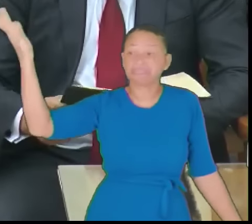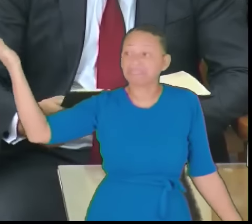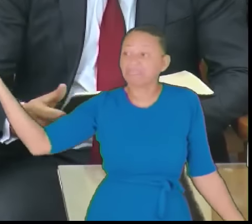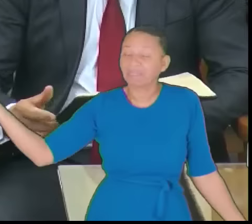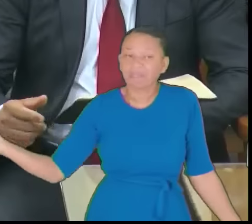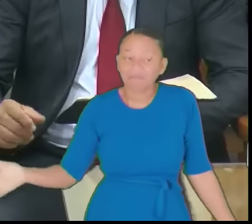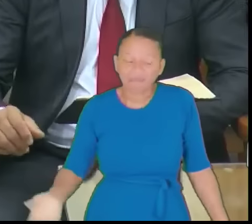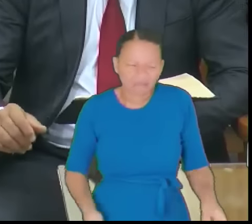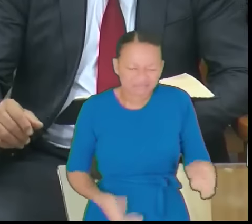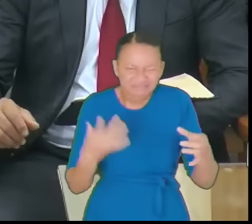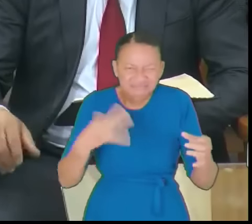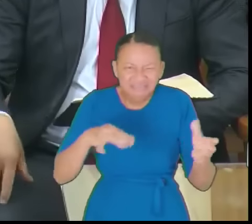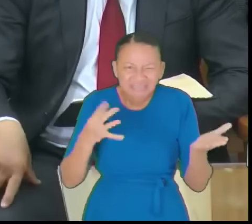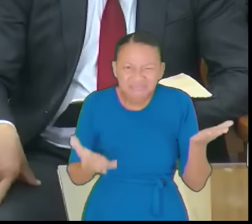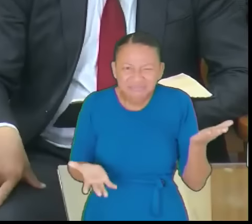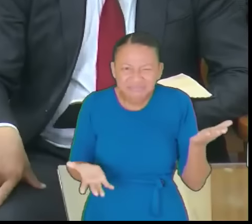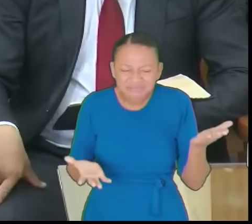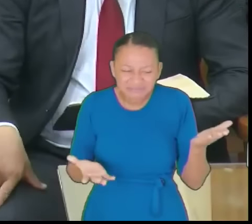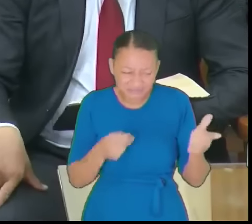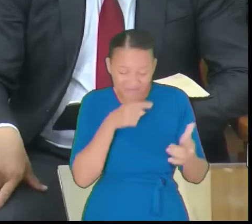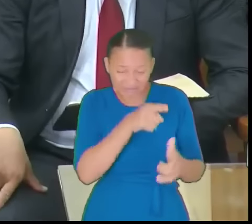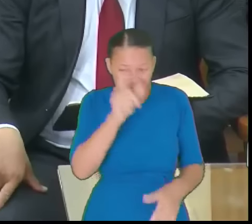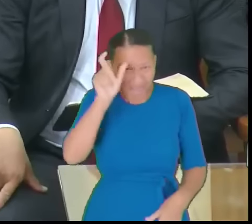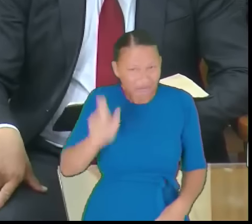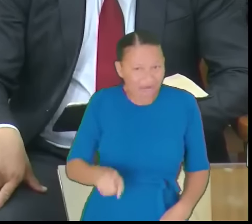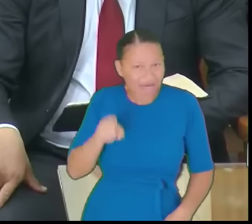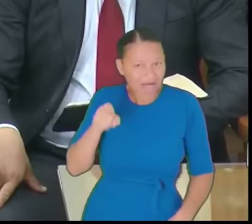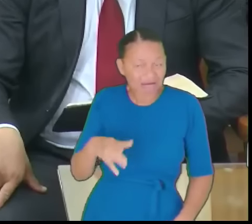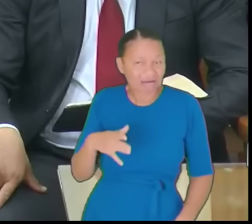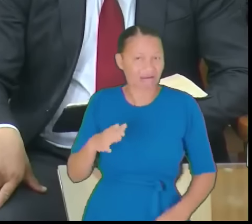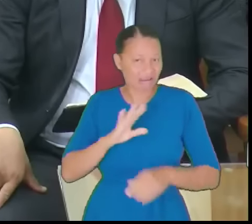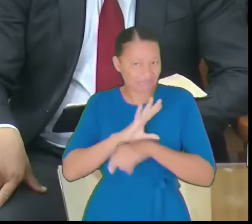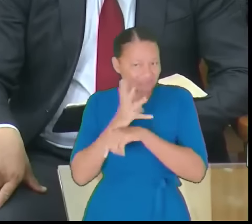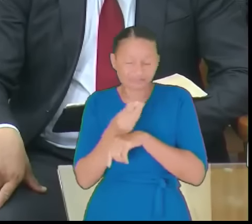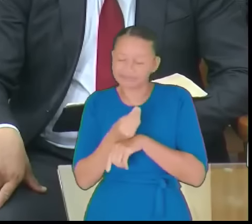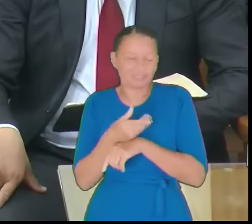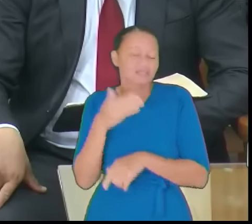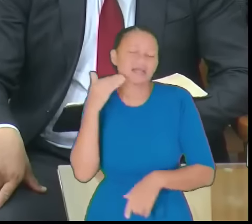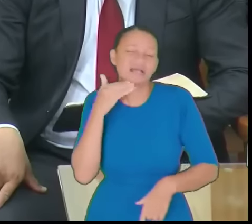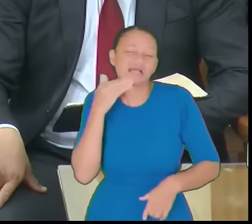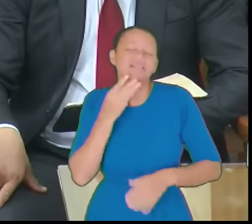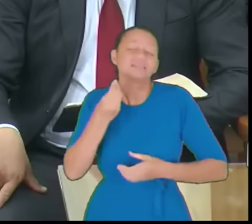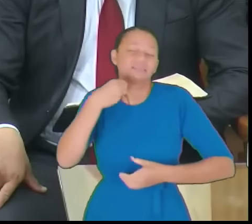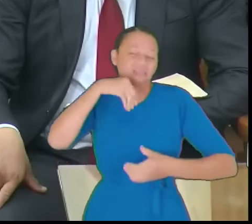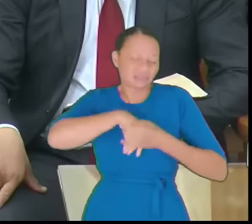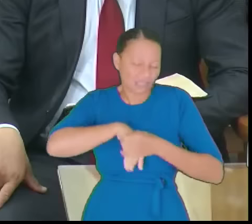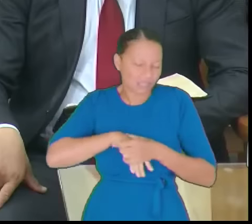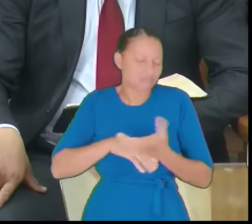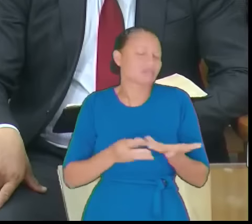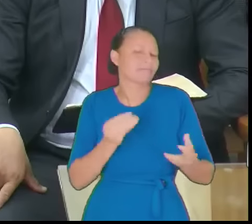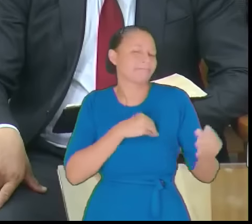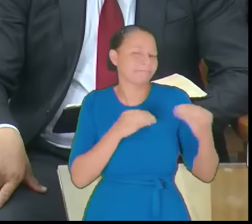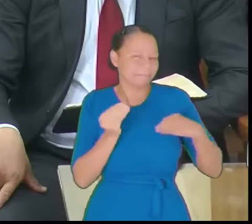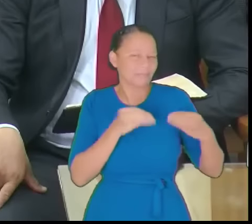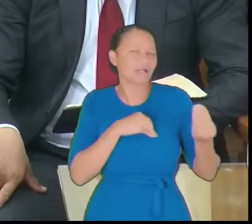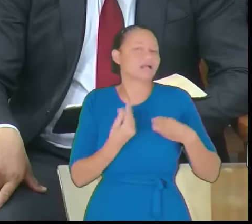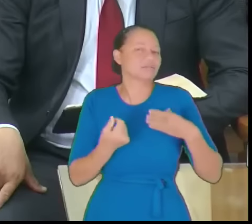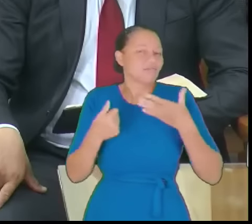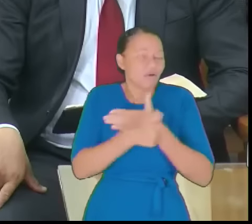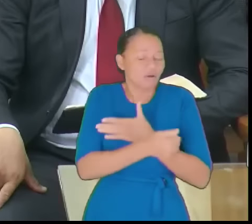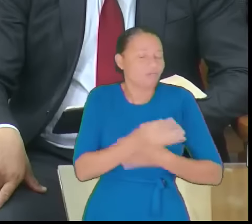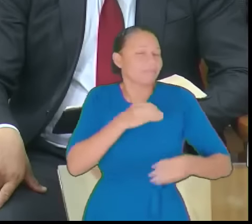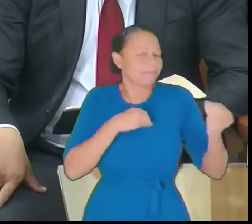Isso aí não é igreja, esse homem não é igreja, porque ele tem deformidade, ele tem uma legião moral, ele tem uma legião espiritual. E a igreja